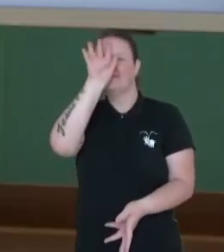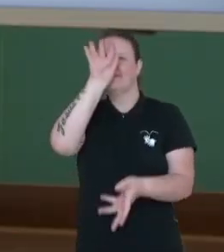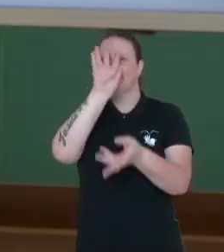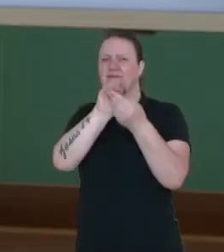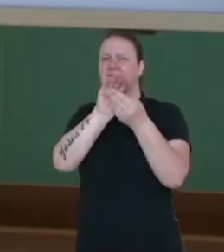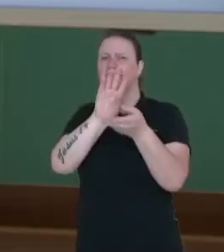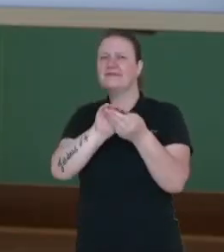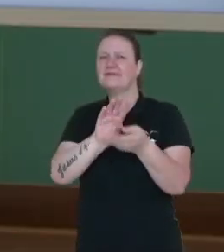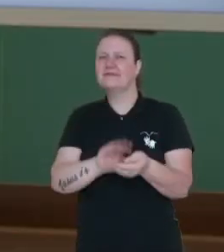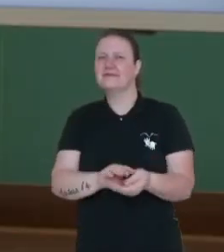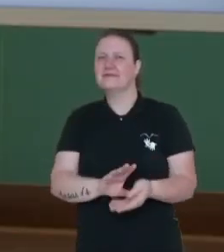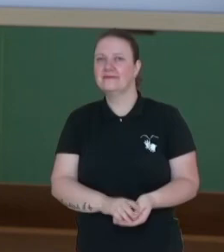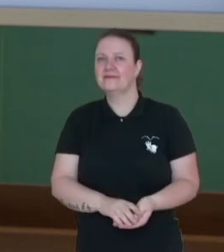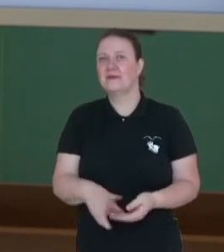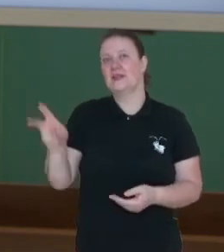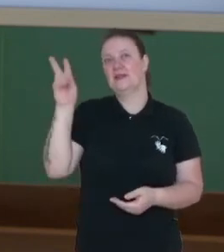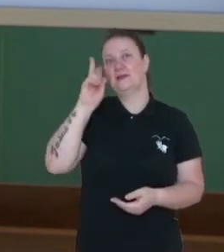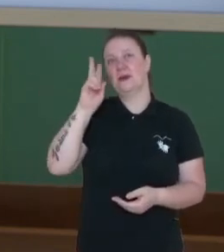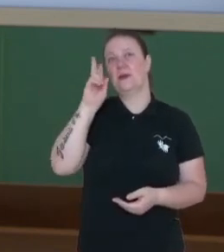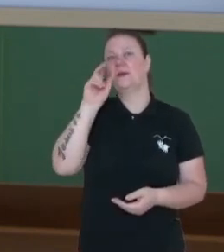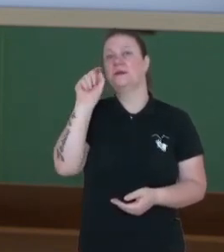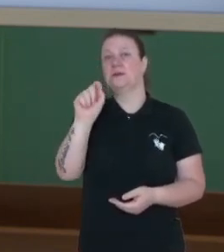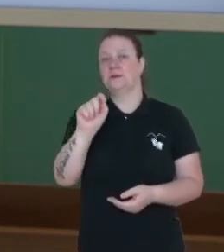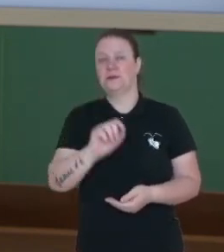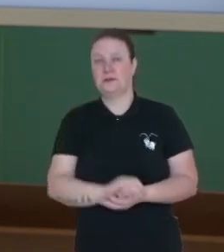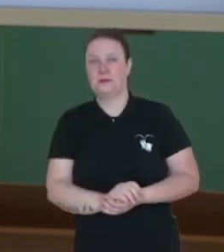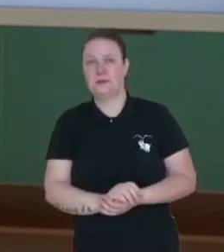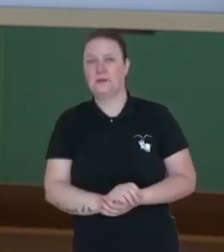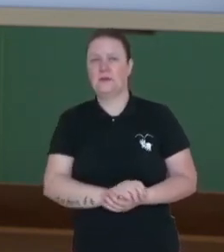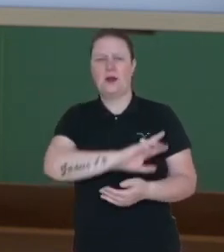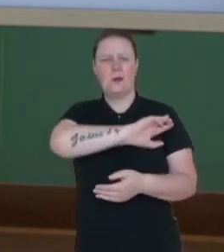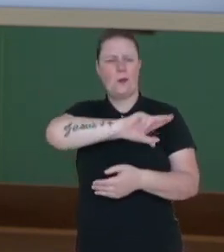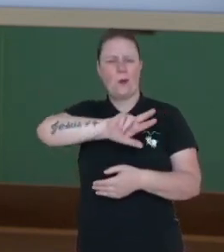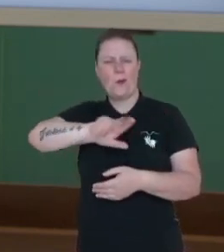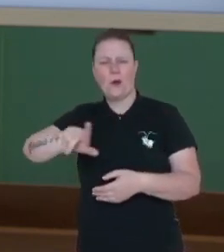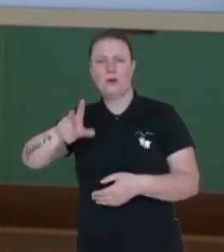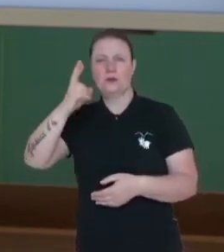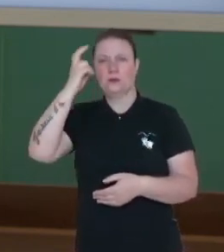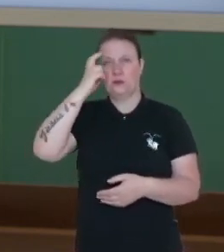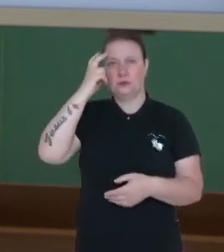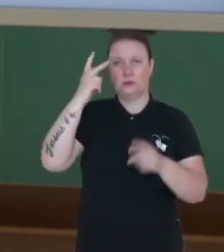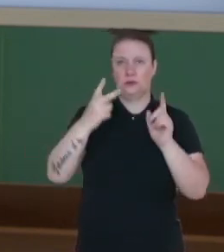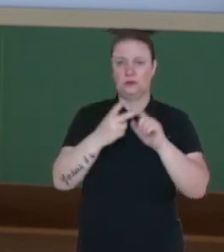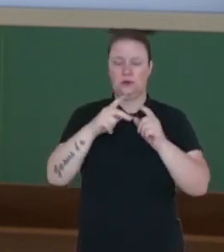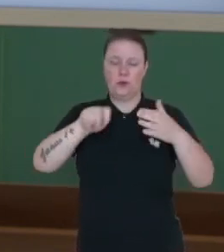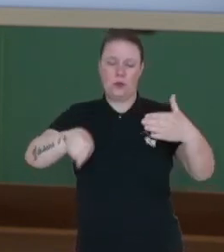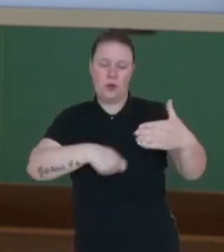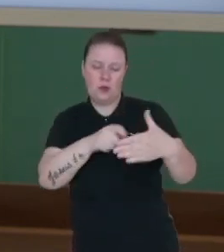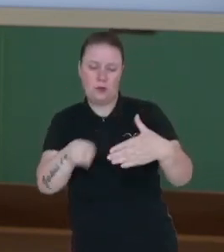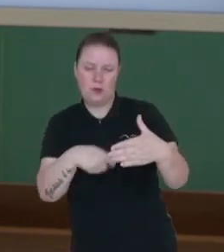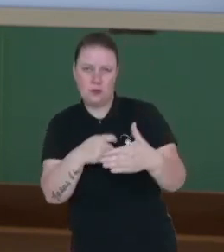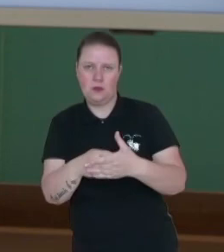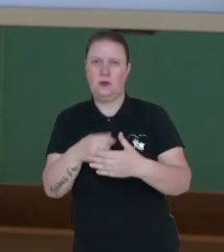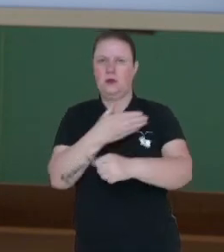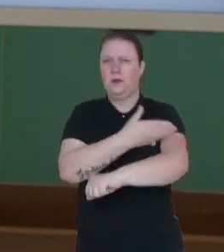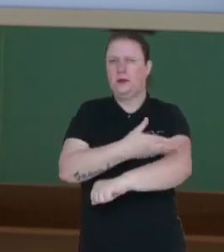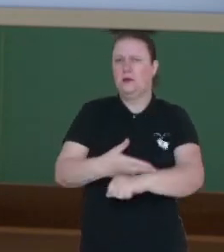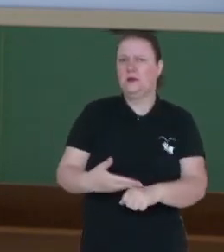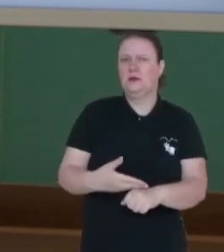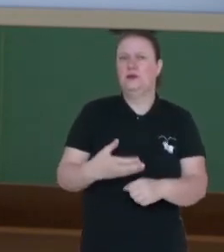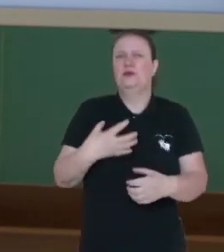nossa retomada, né? Essa multiculturalidade do povo paranaense, na culinária, nos hábitos, no modo